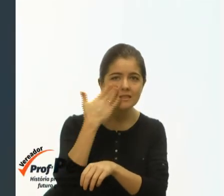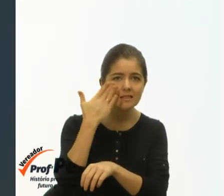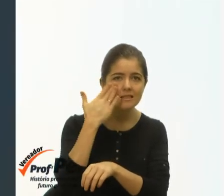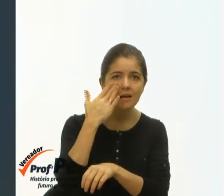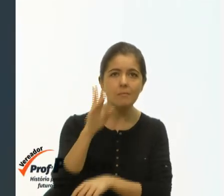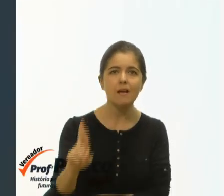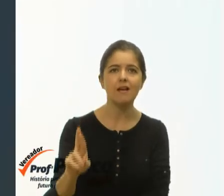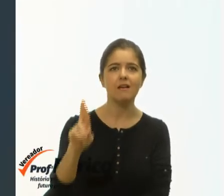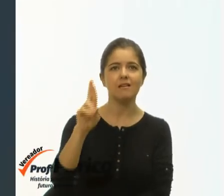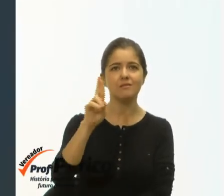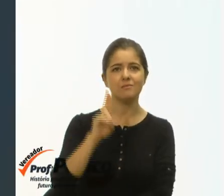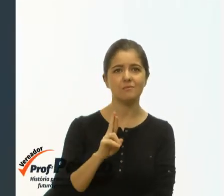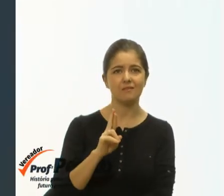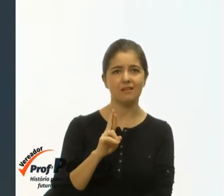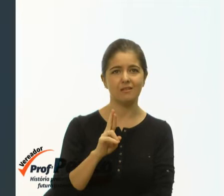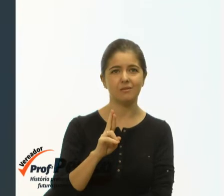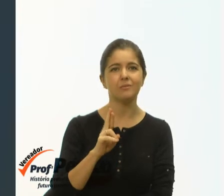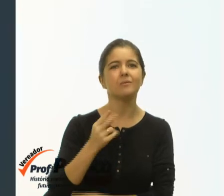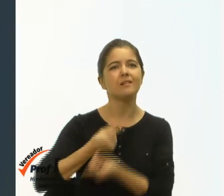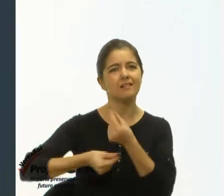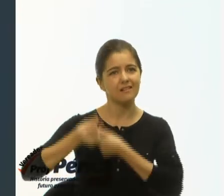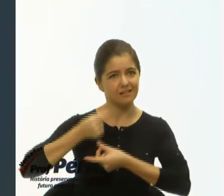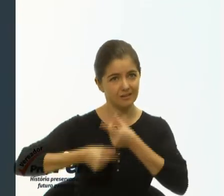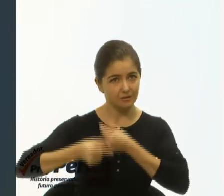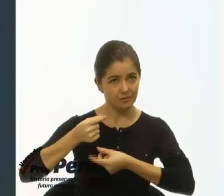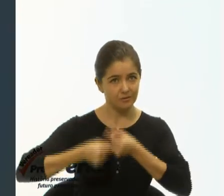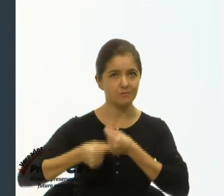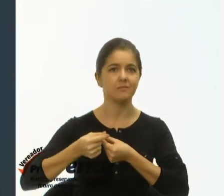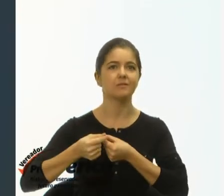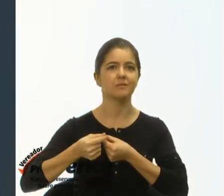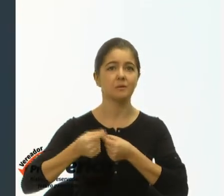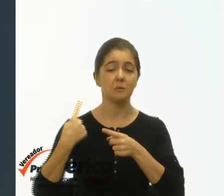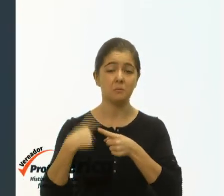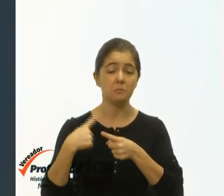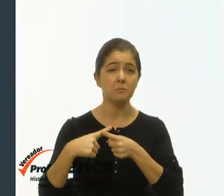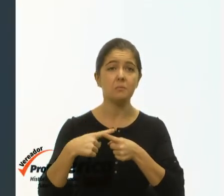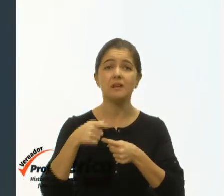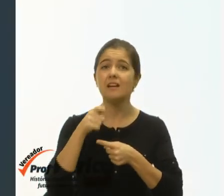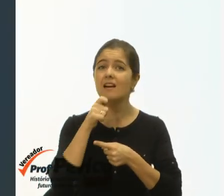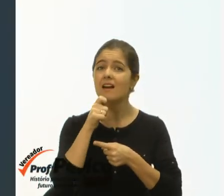resultados econômicos ainda estão baseados no passado, quando nós...